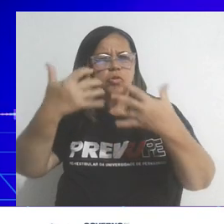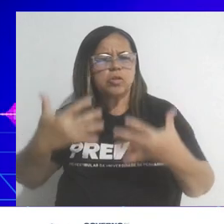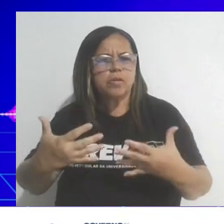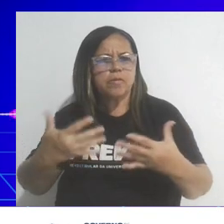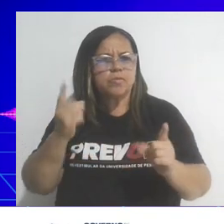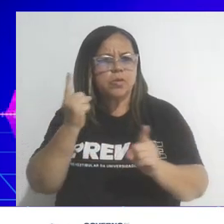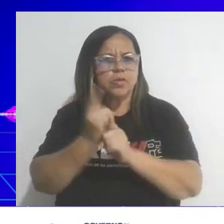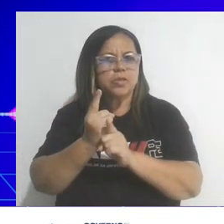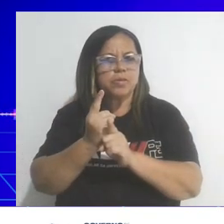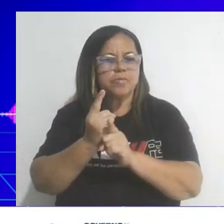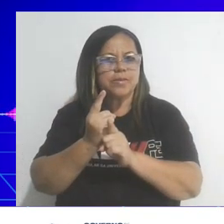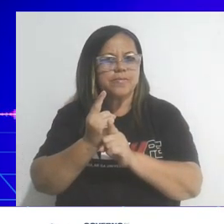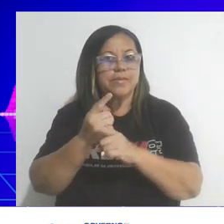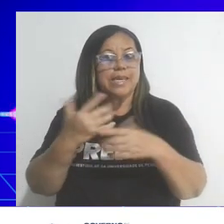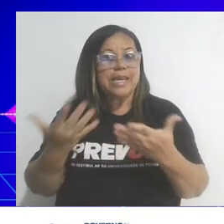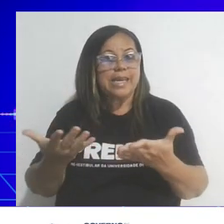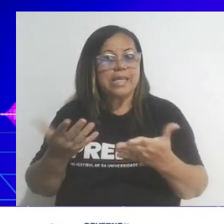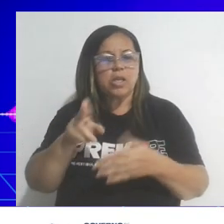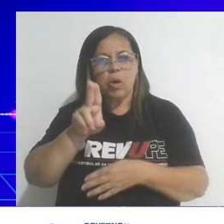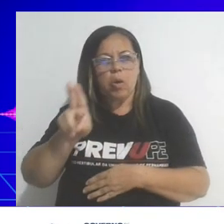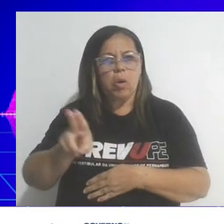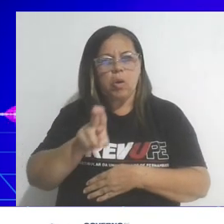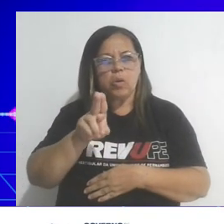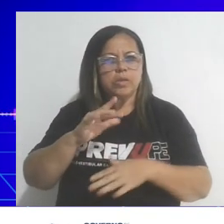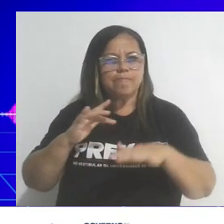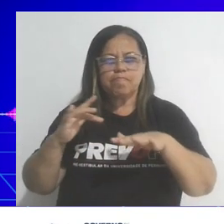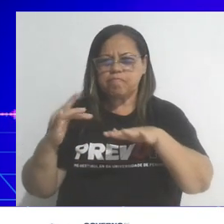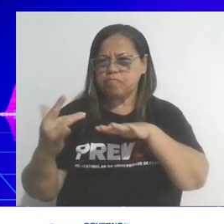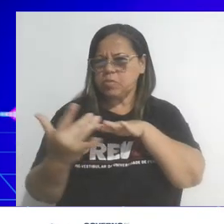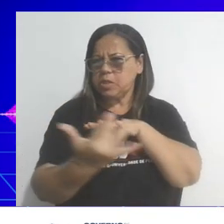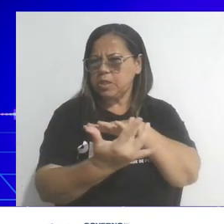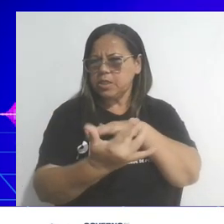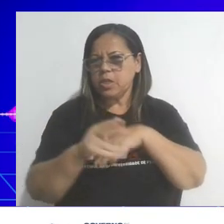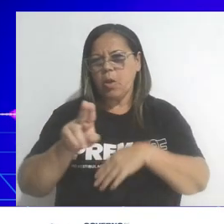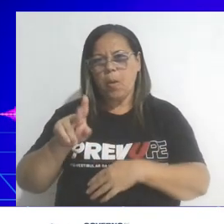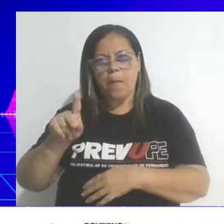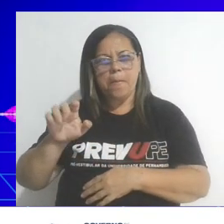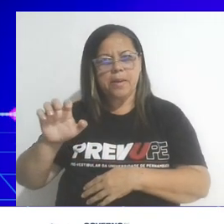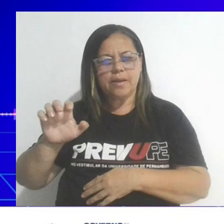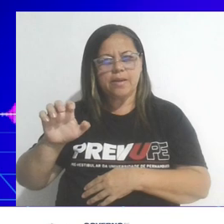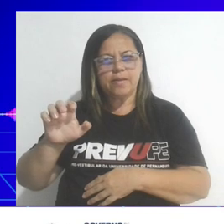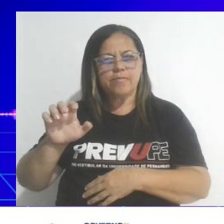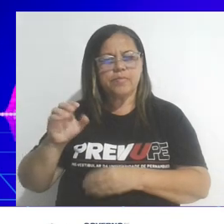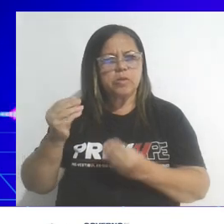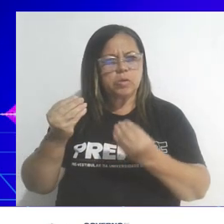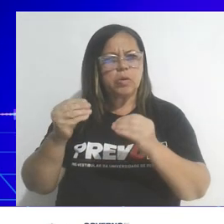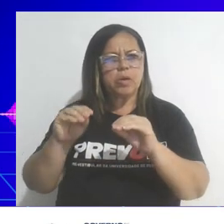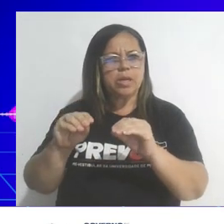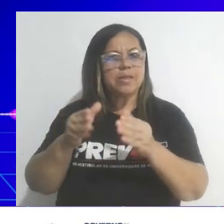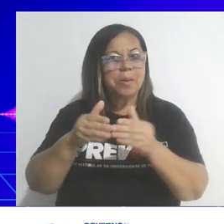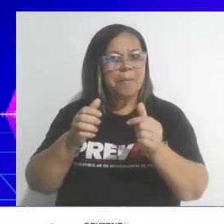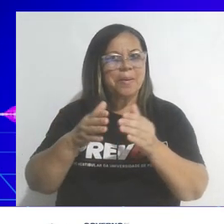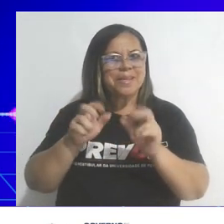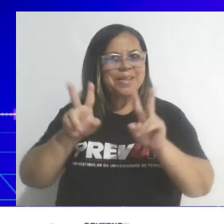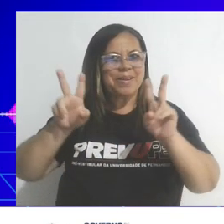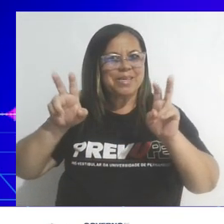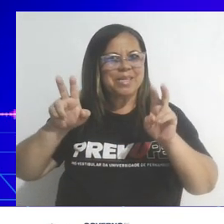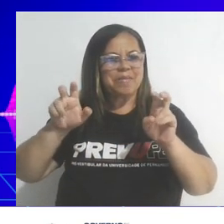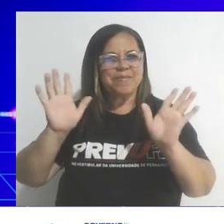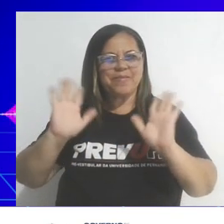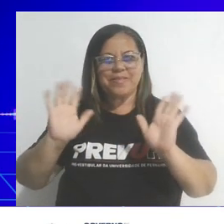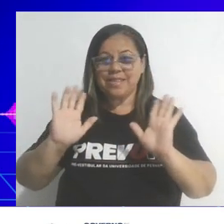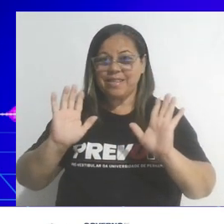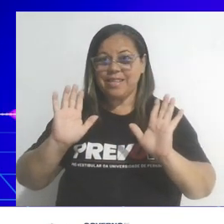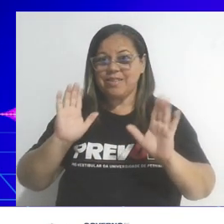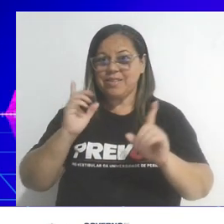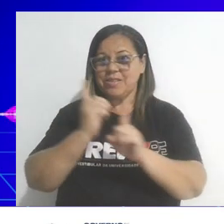no nosso encontro então utilize aí as redes sociais da UPE e deixe lá o seu pedido de tema valeu